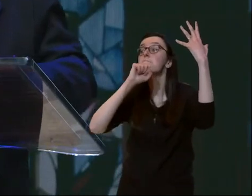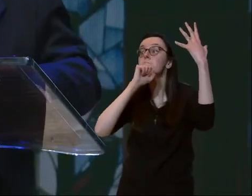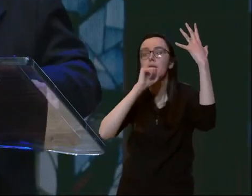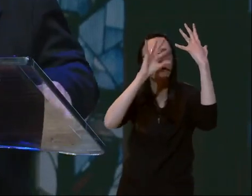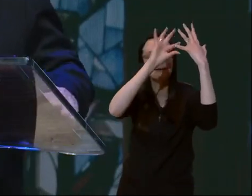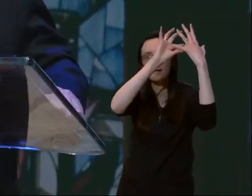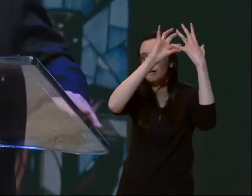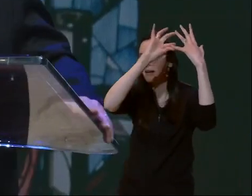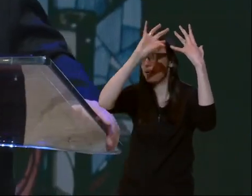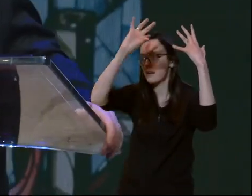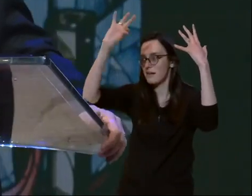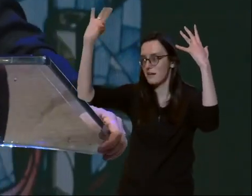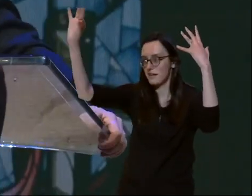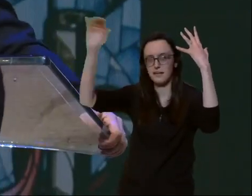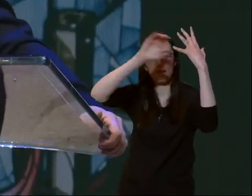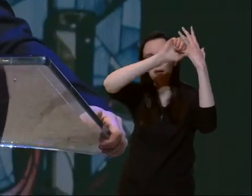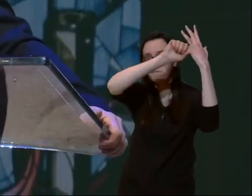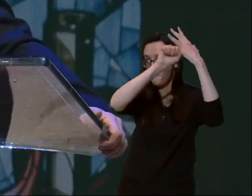outra.